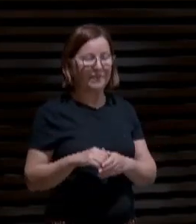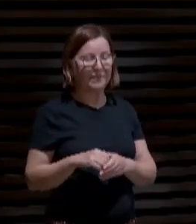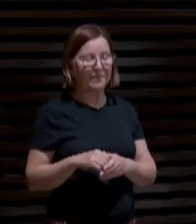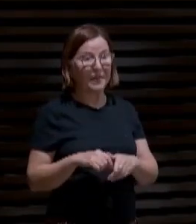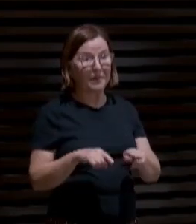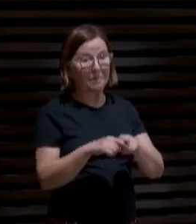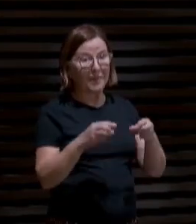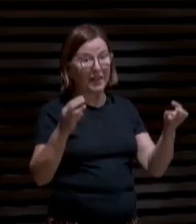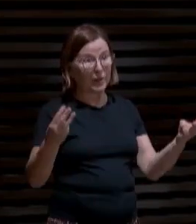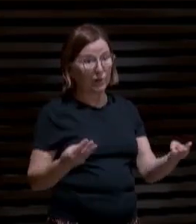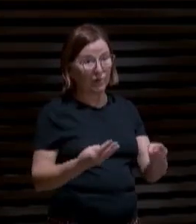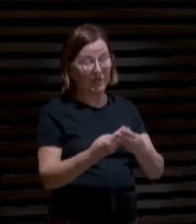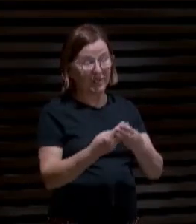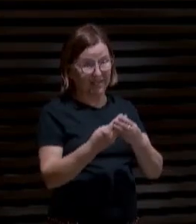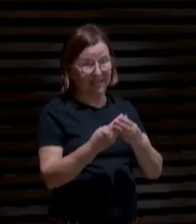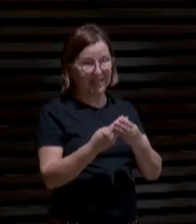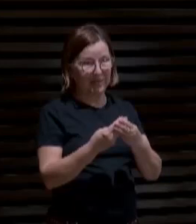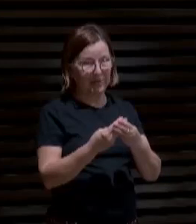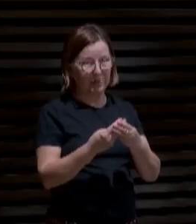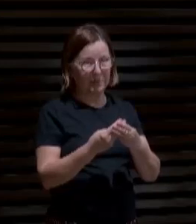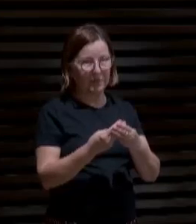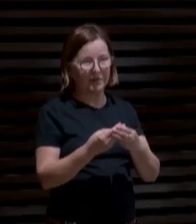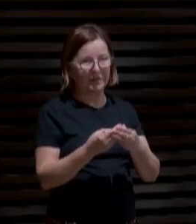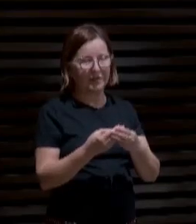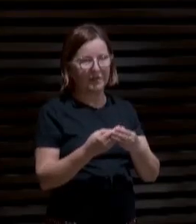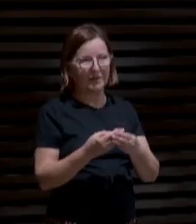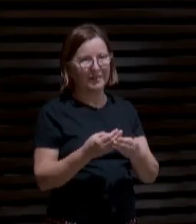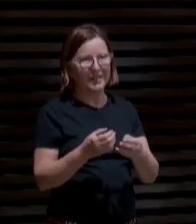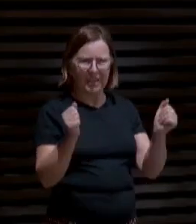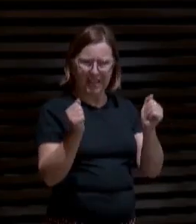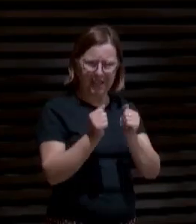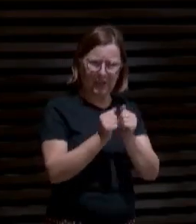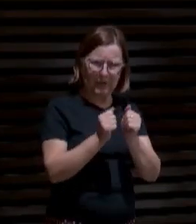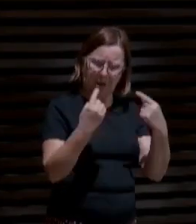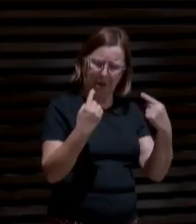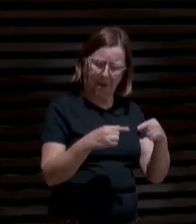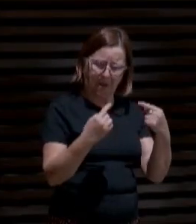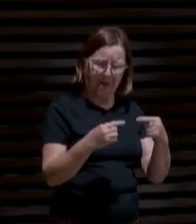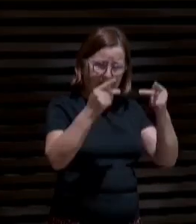se juntaram. E ele mandou cercar todos os judeus dentro de